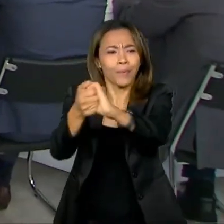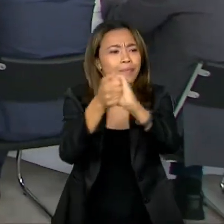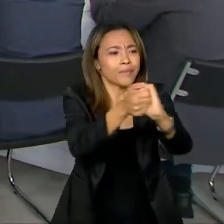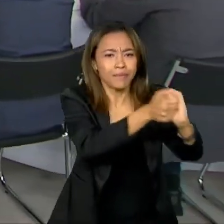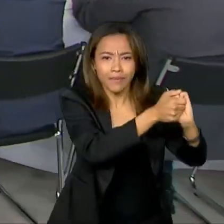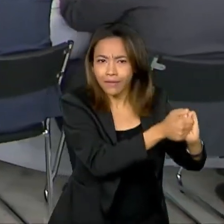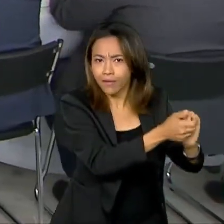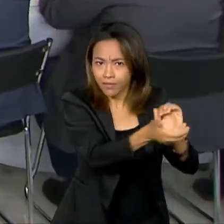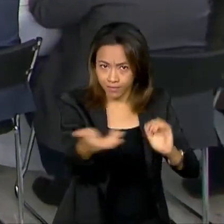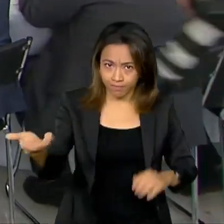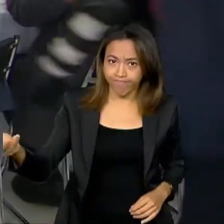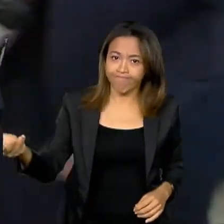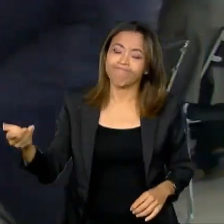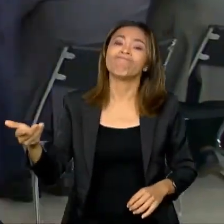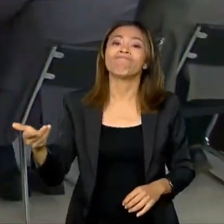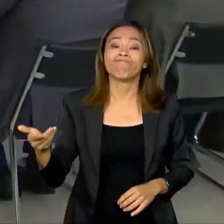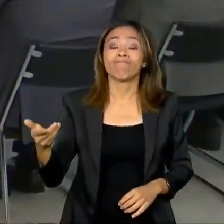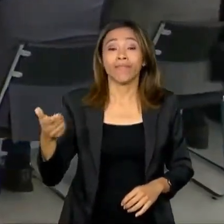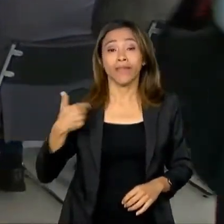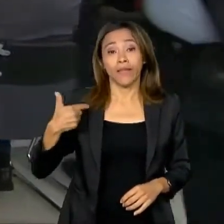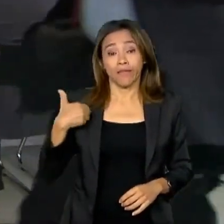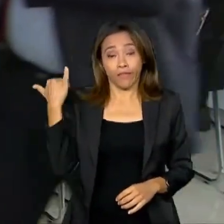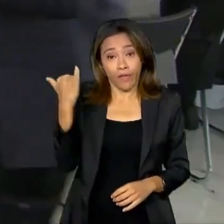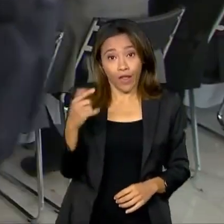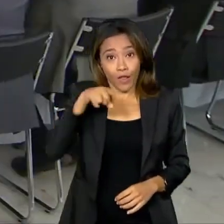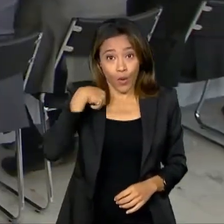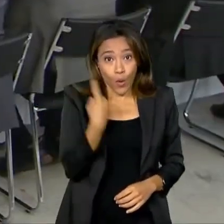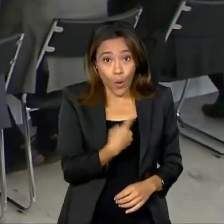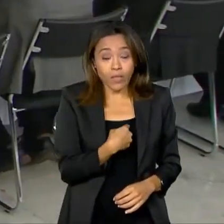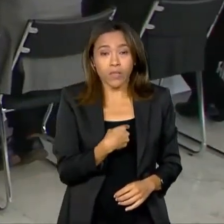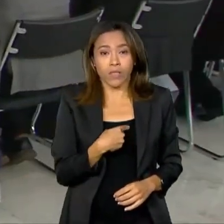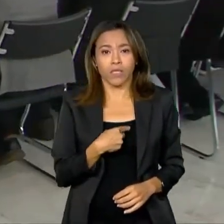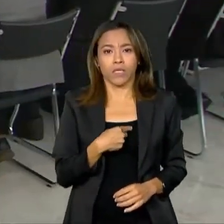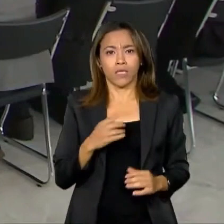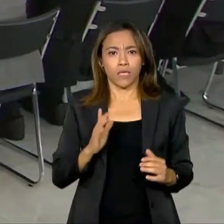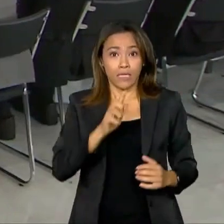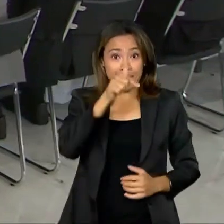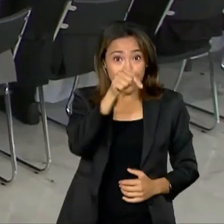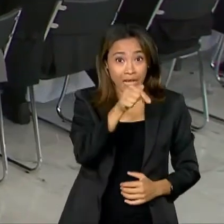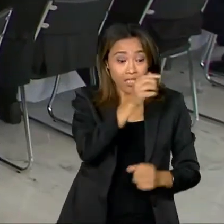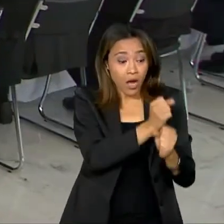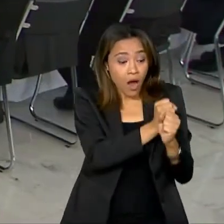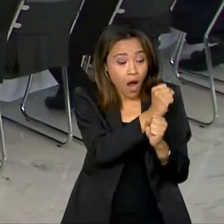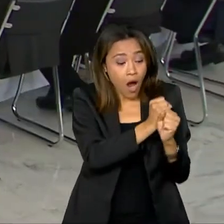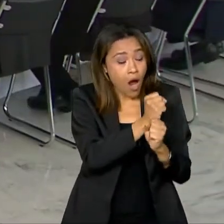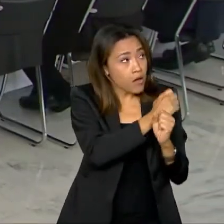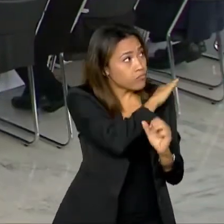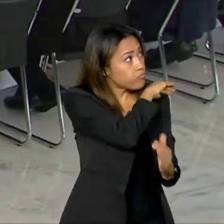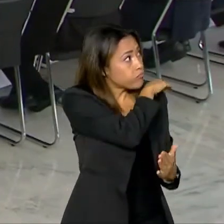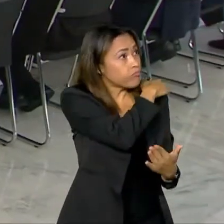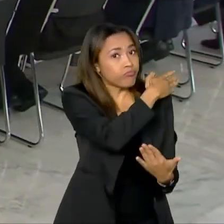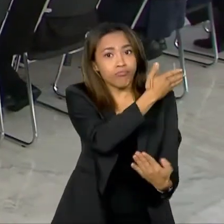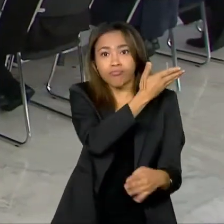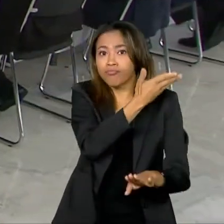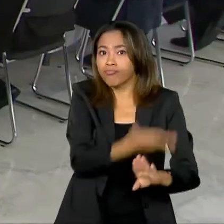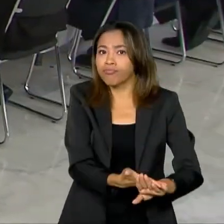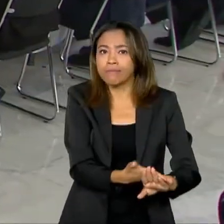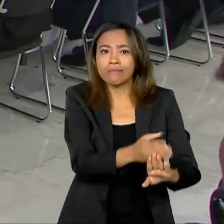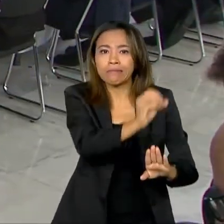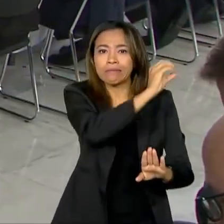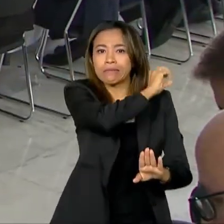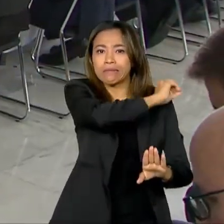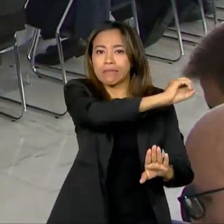dizer que nós ficamos, presidente Lula, 7 anos sem ter nenhuma reunião